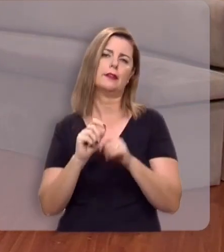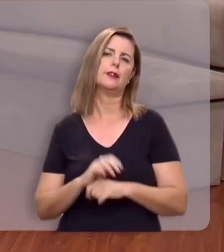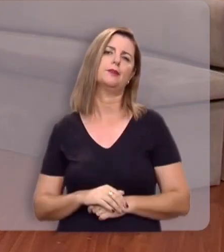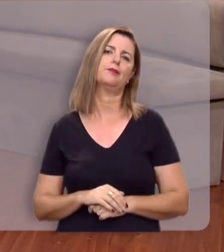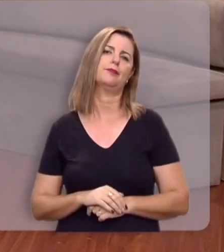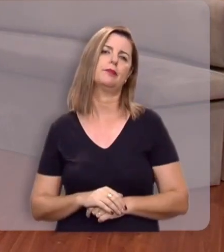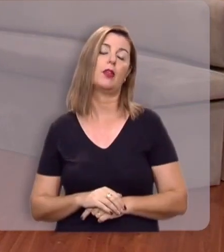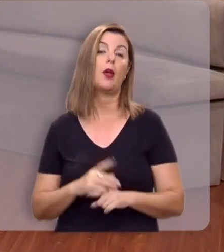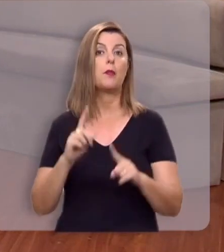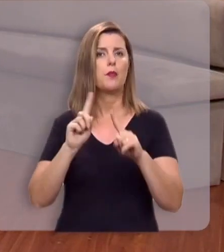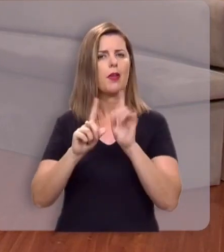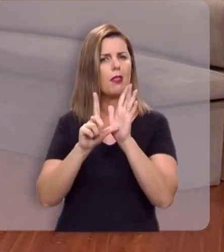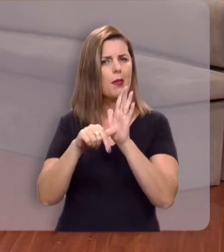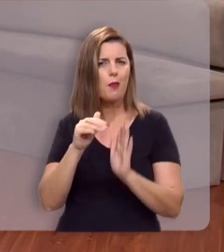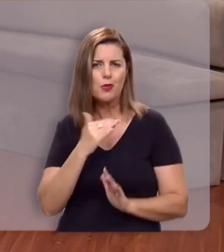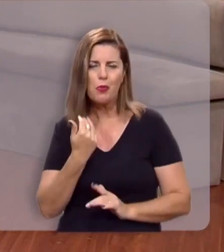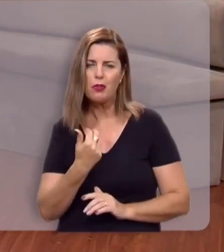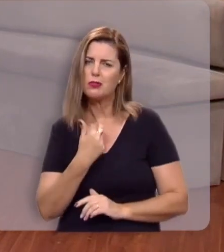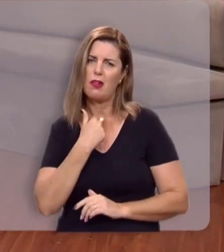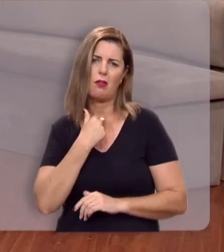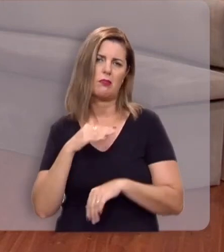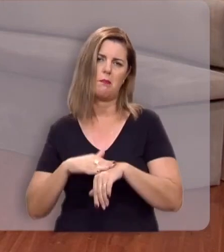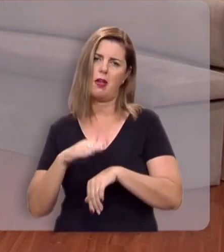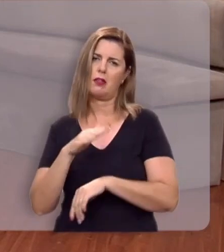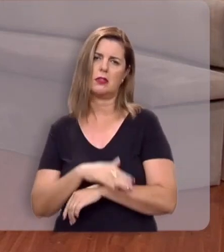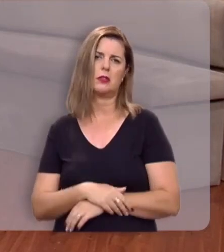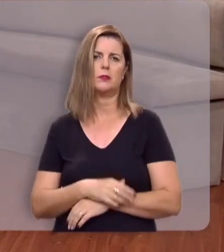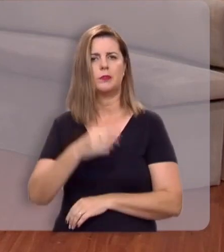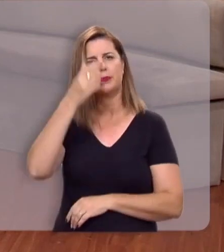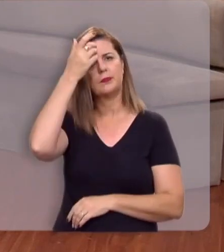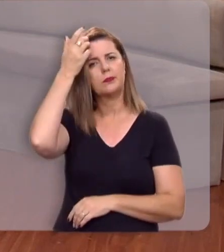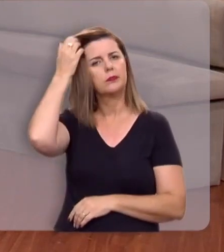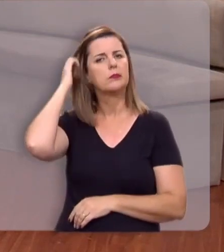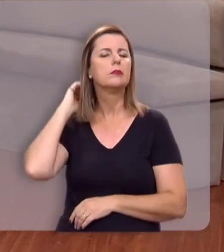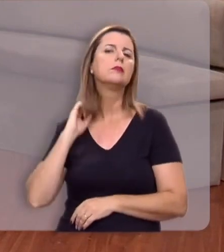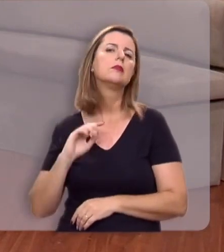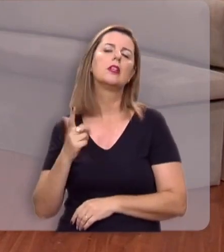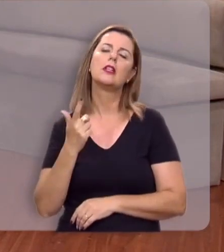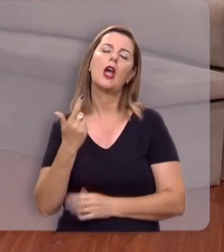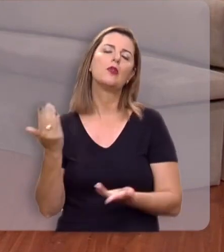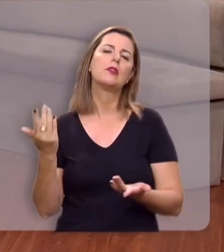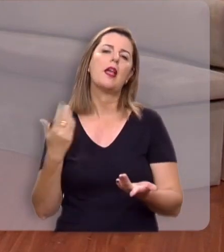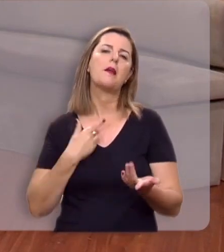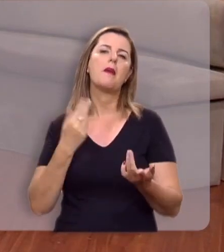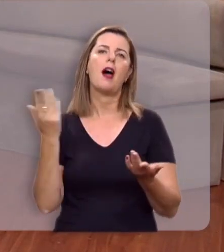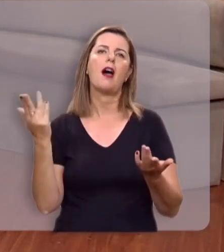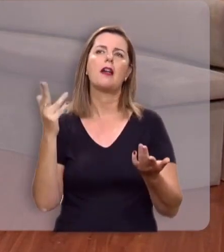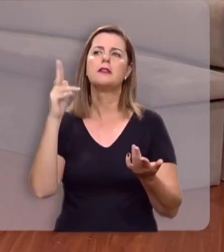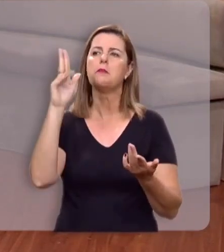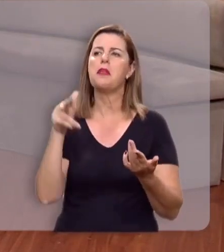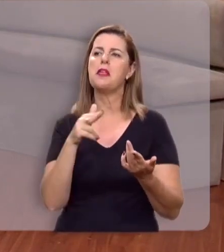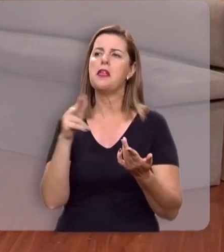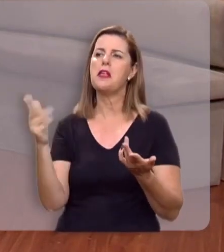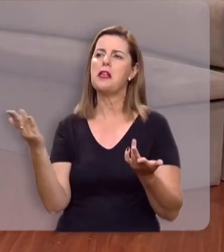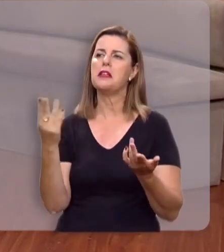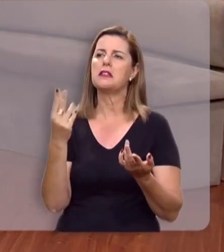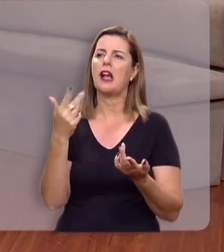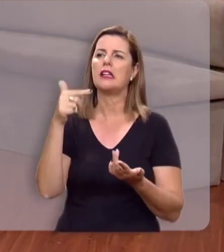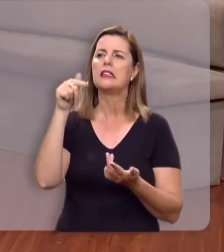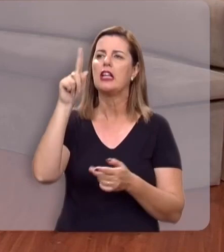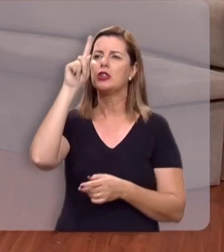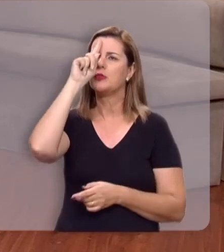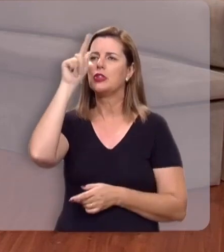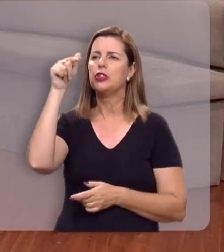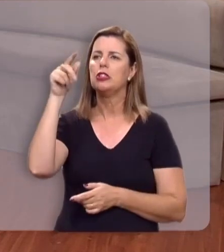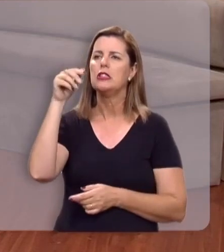isso. Porque depois da morte não tem mais jeito. Não tem mais missa de 7º dia, missa de 30 dias,